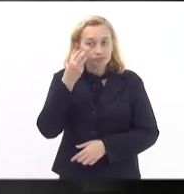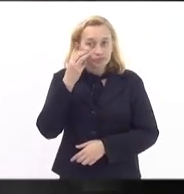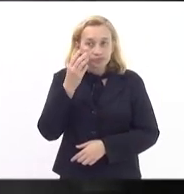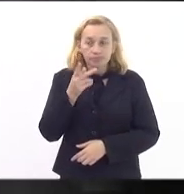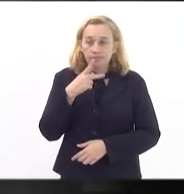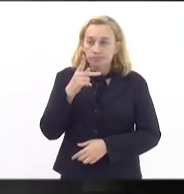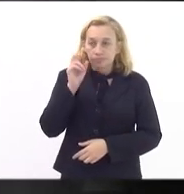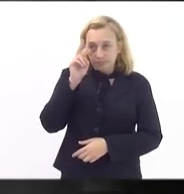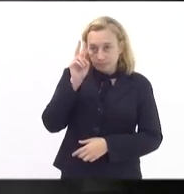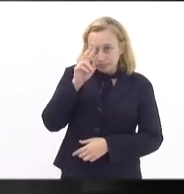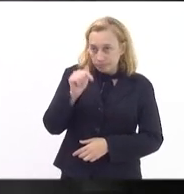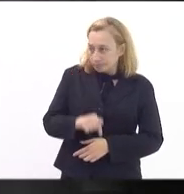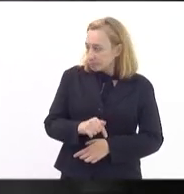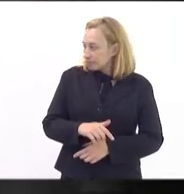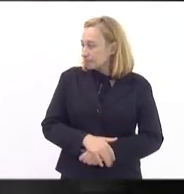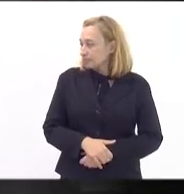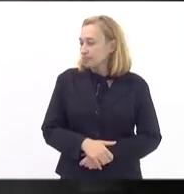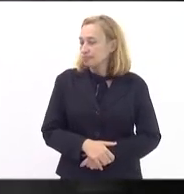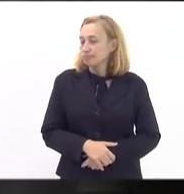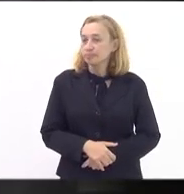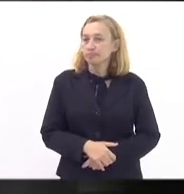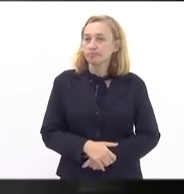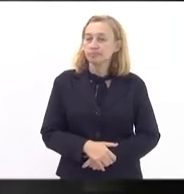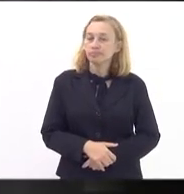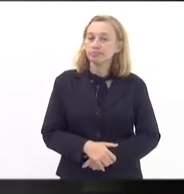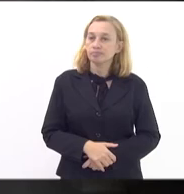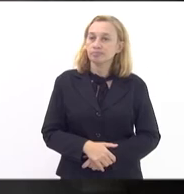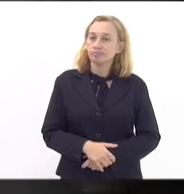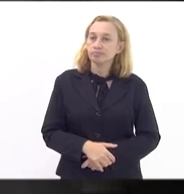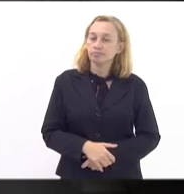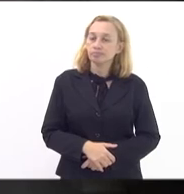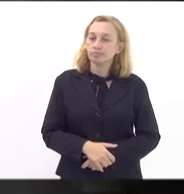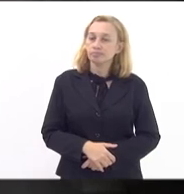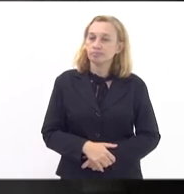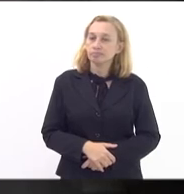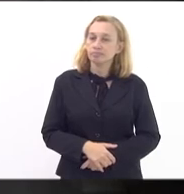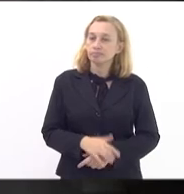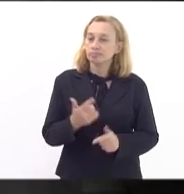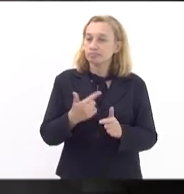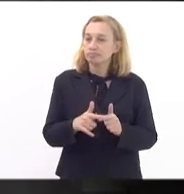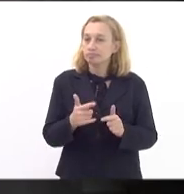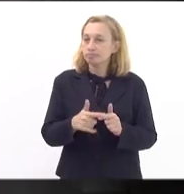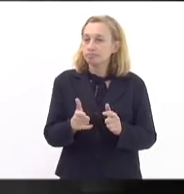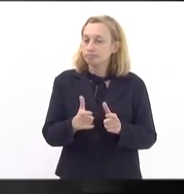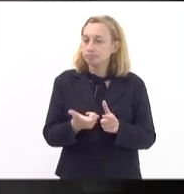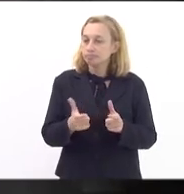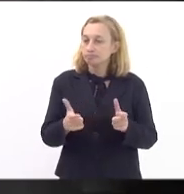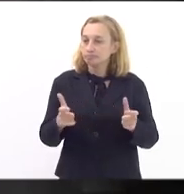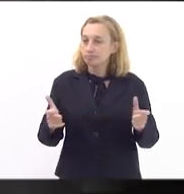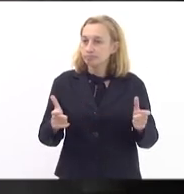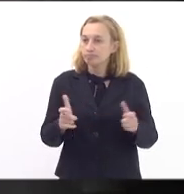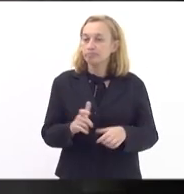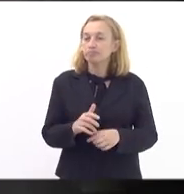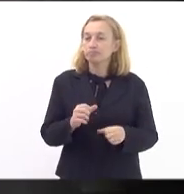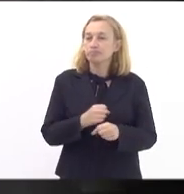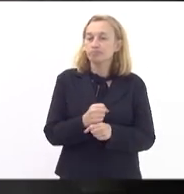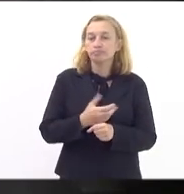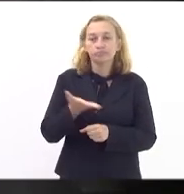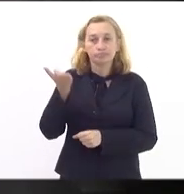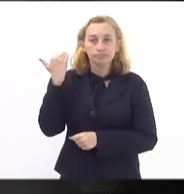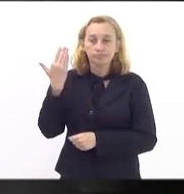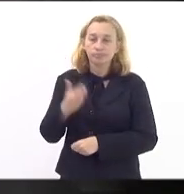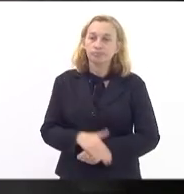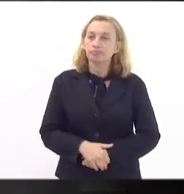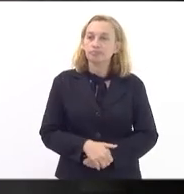muito bem lembrou aqui na força-tarefa ela foi denominada assim porque assim que os problemas se agudizaram né em meados do ano passado